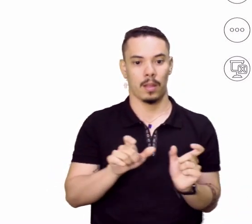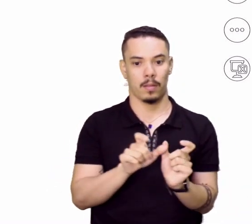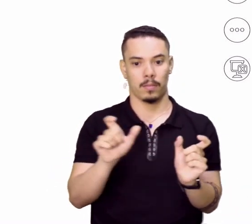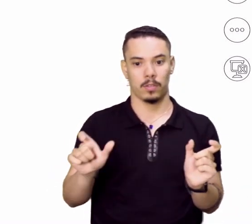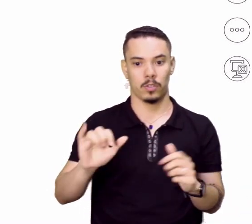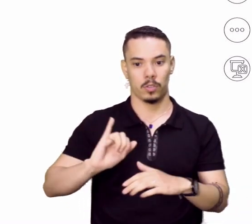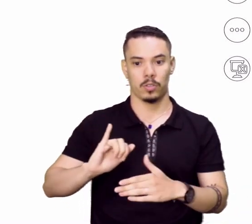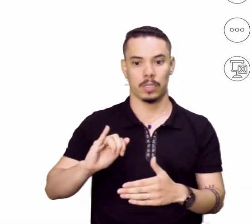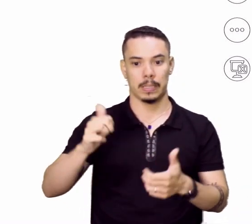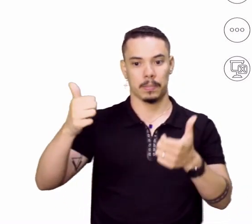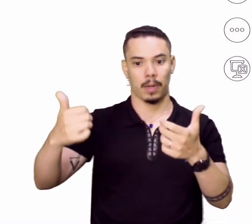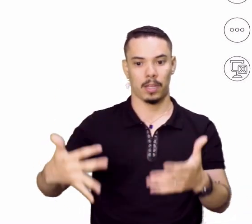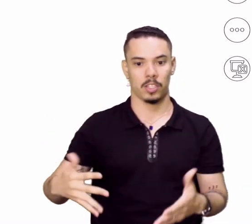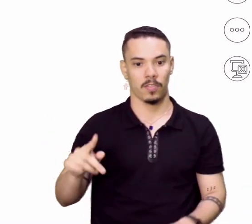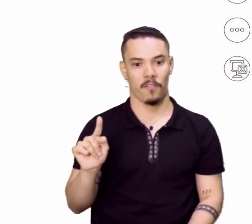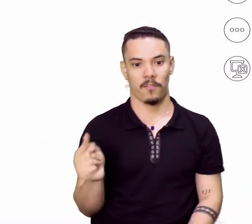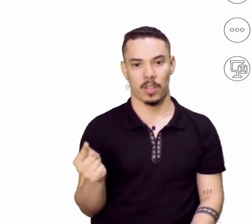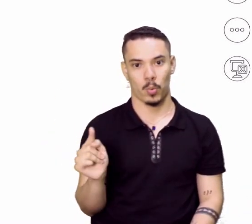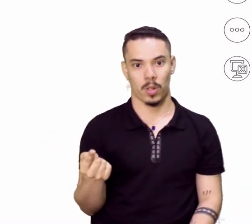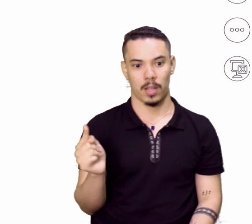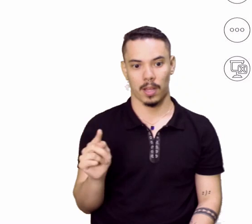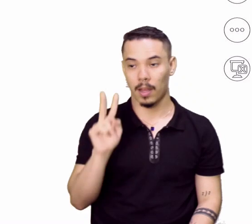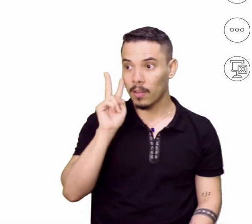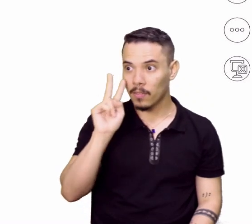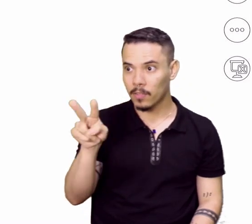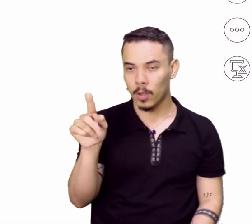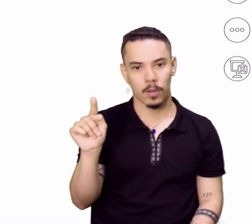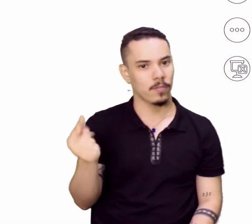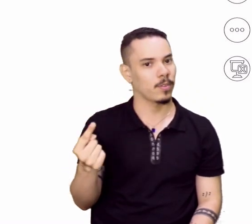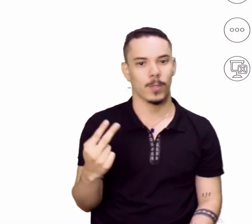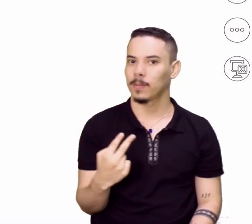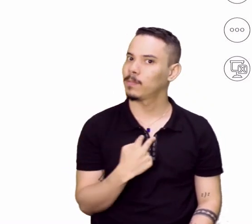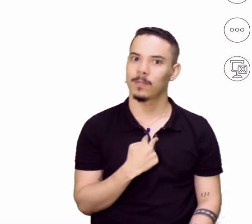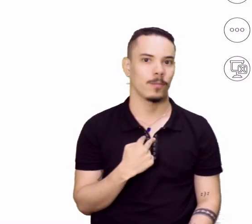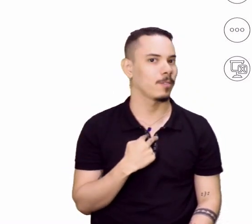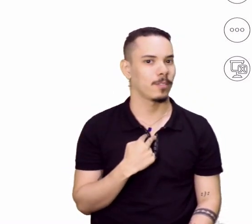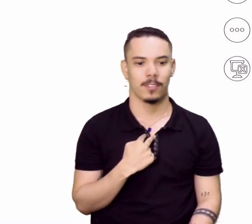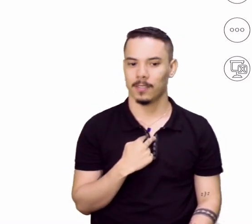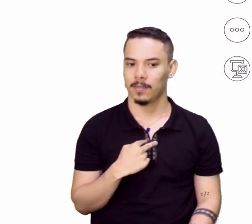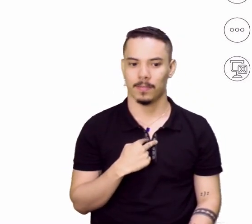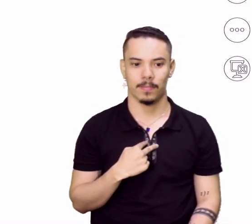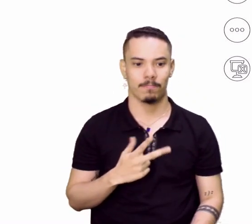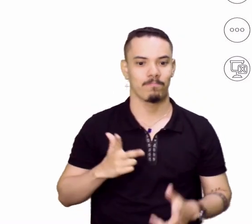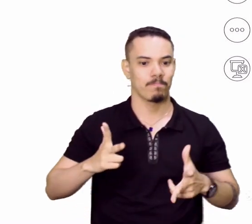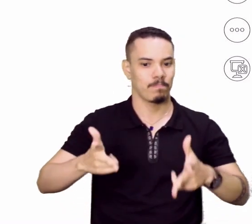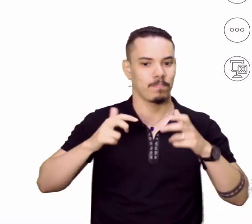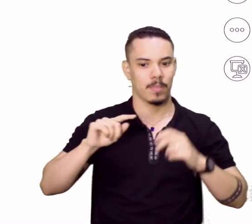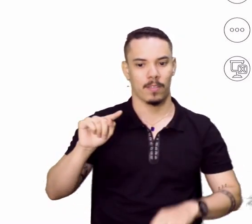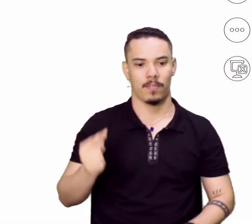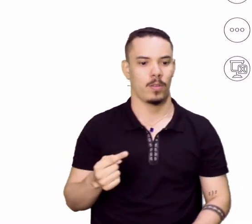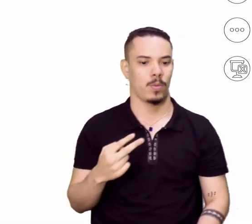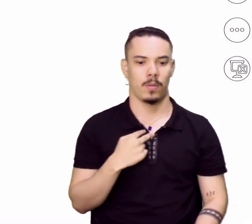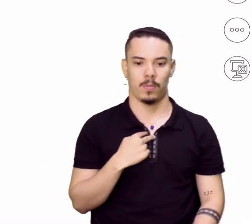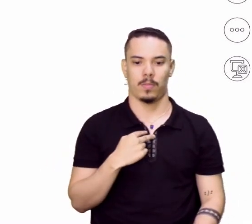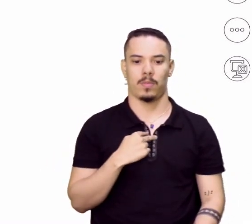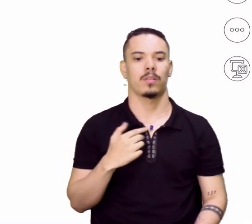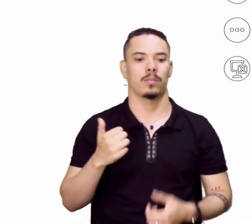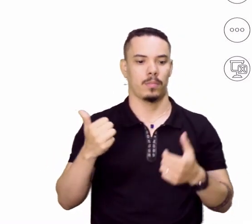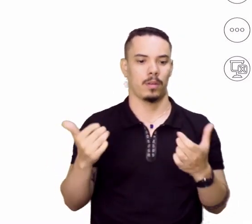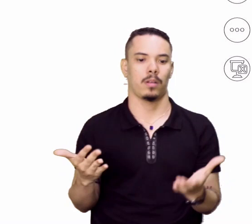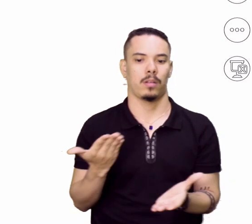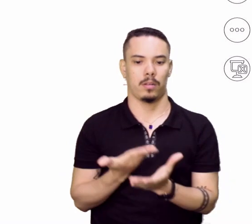Olha a vírgula aqui. Olhou a vírgula aqui? As orações explicativas, você vai ter uma vírgula, eu comentei isso lá na